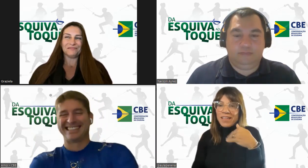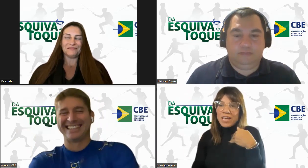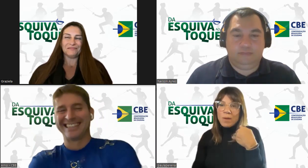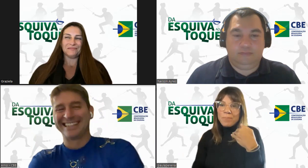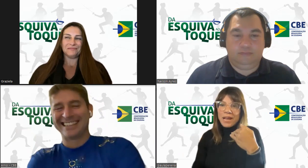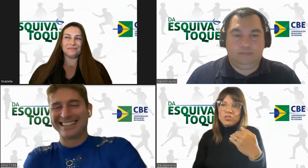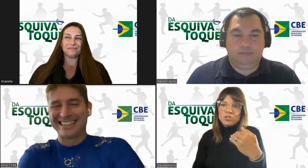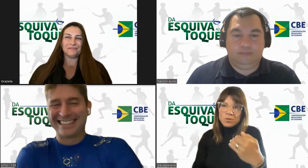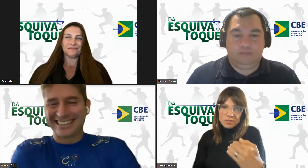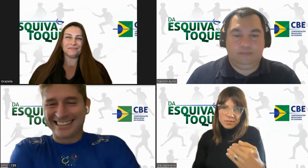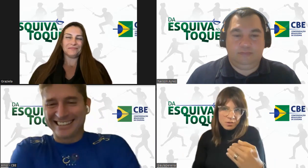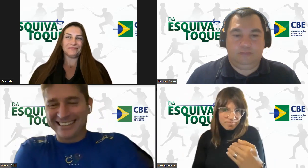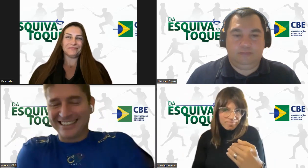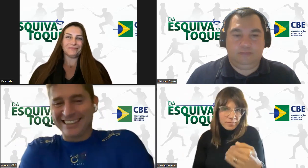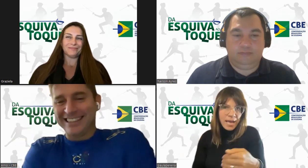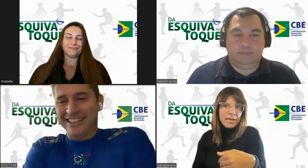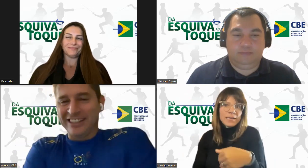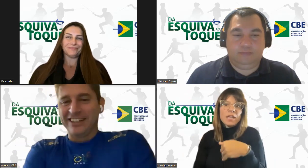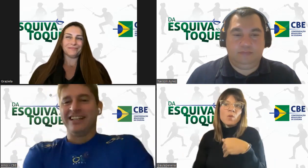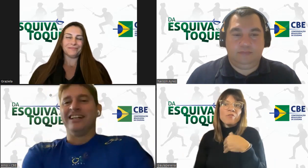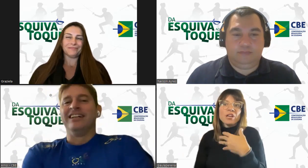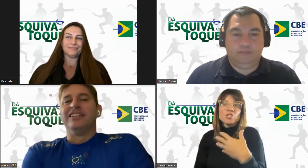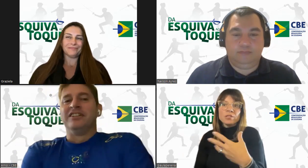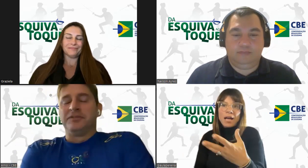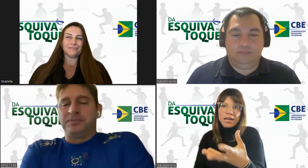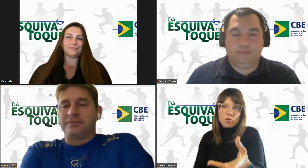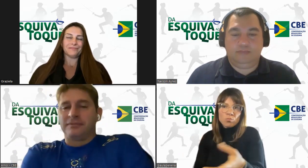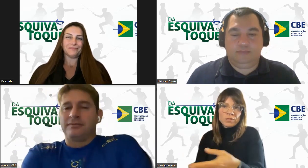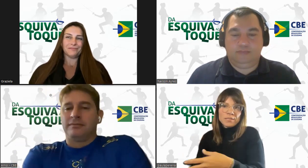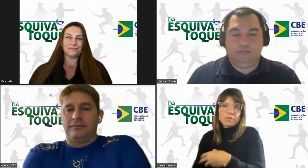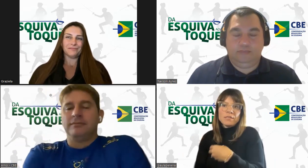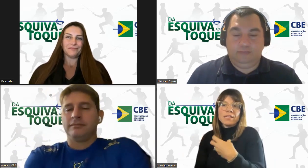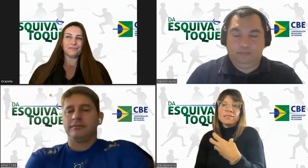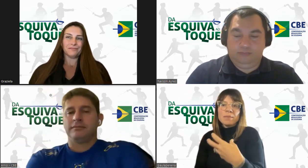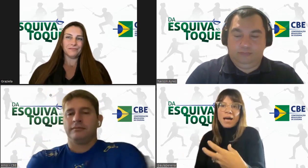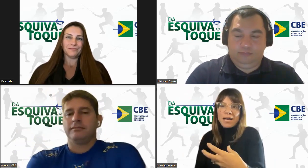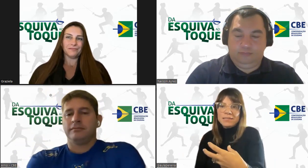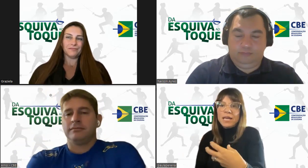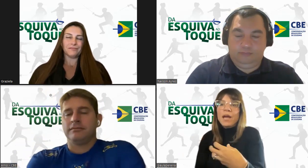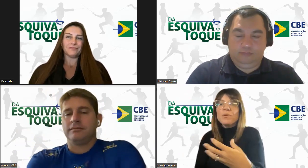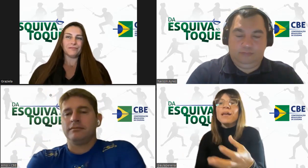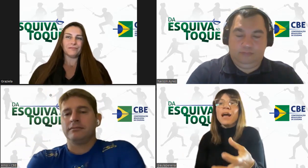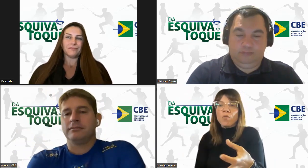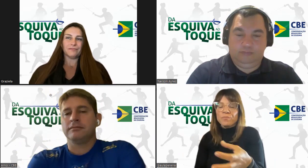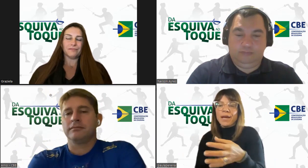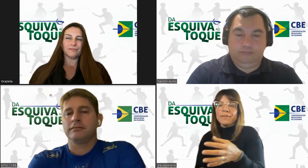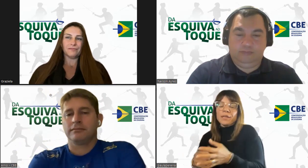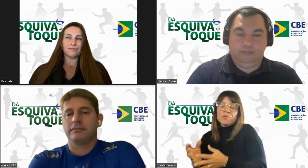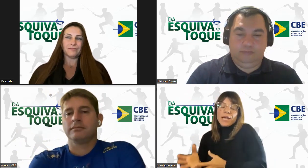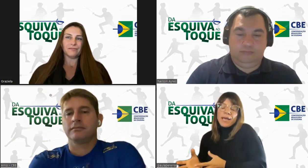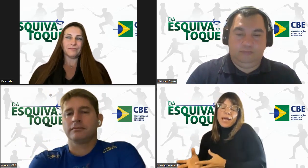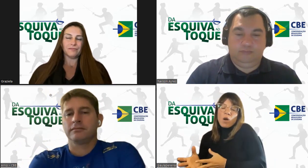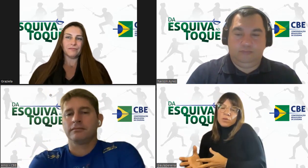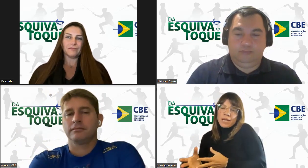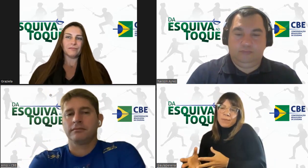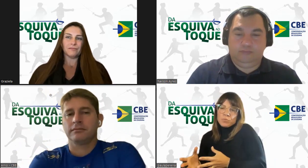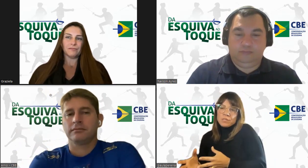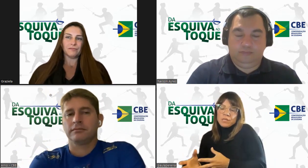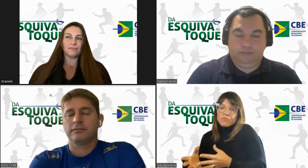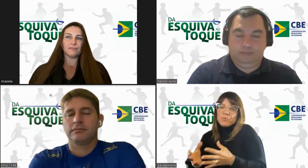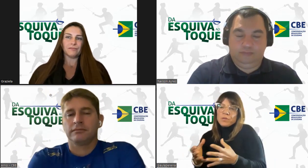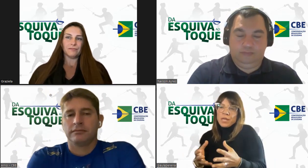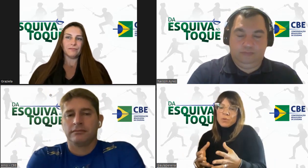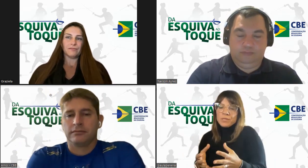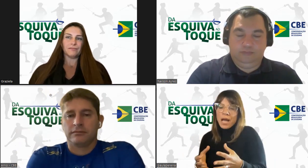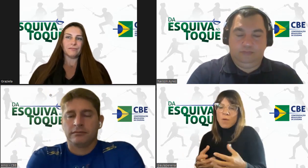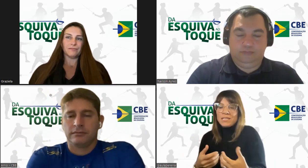e já tem uma prédio de Exposição né E tem uma faixa etária como tá dizendo assim desde a base é o ideal né tem o que é real que